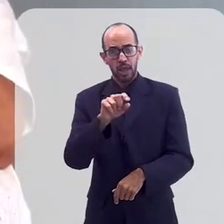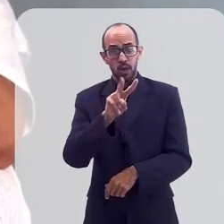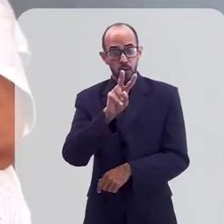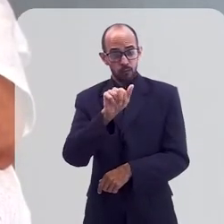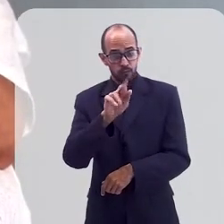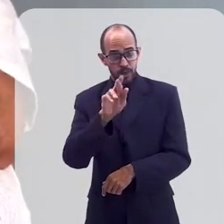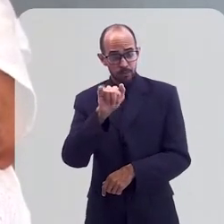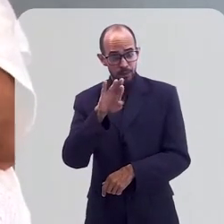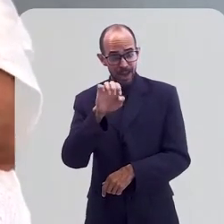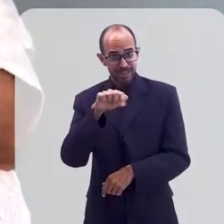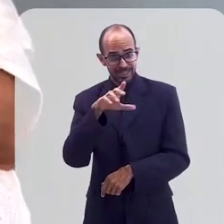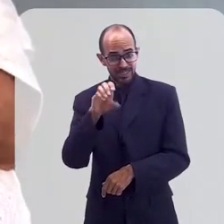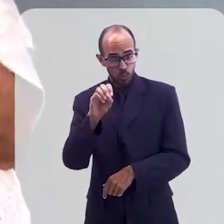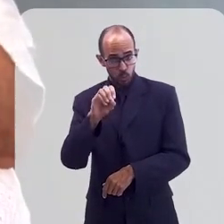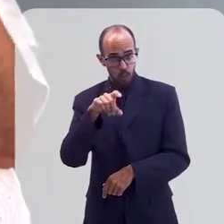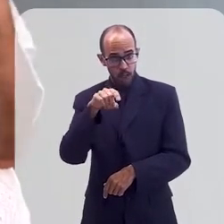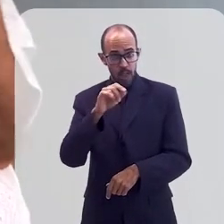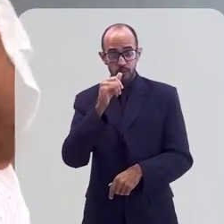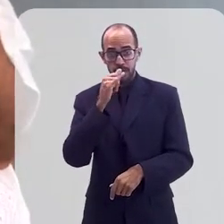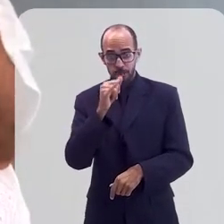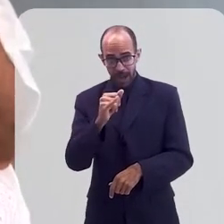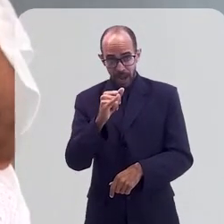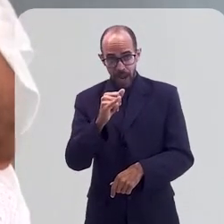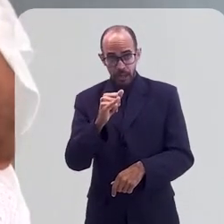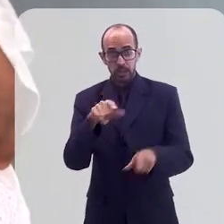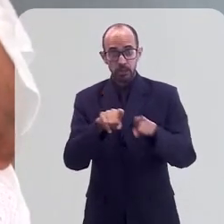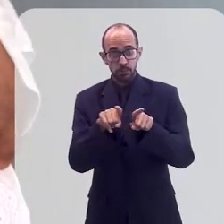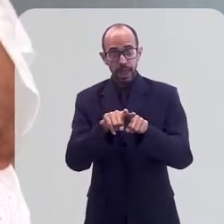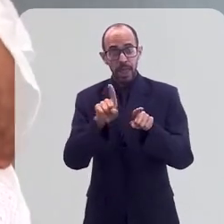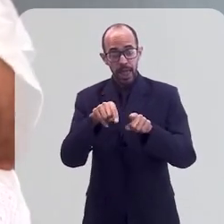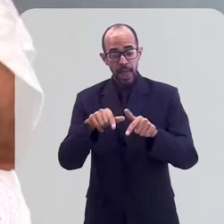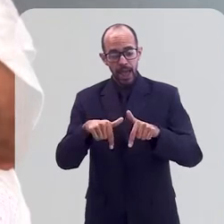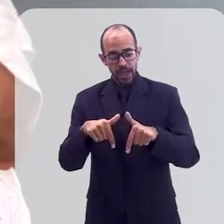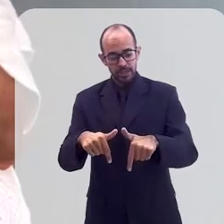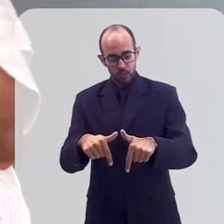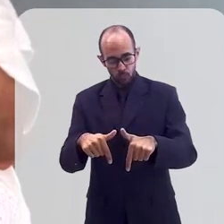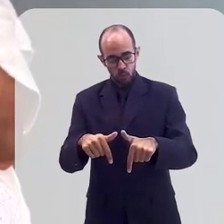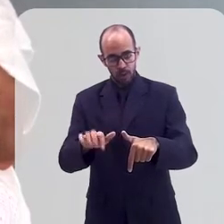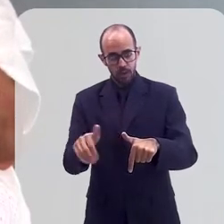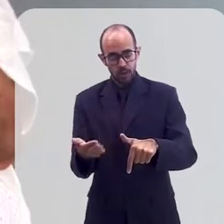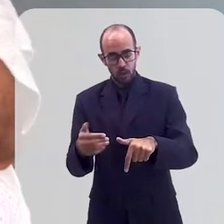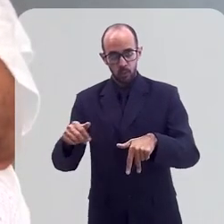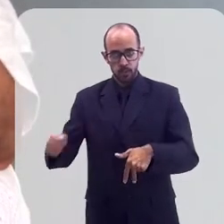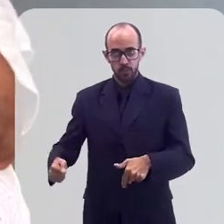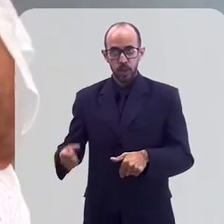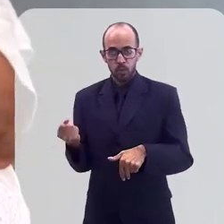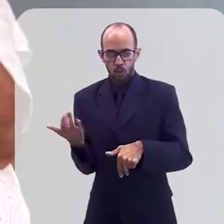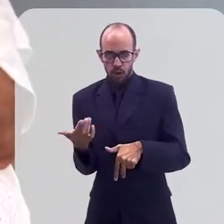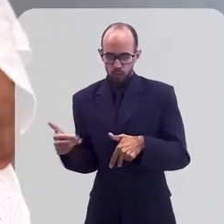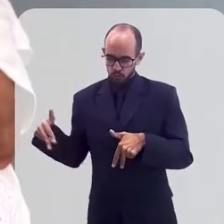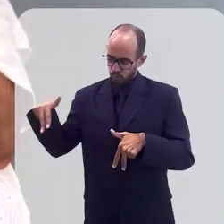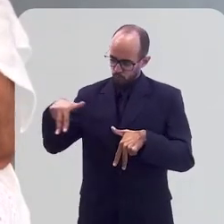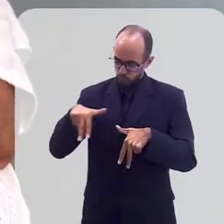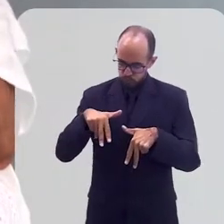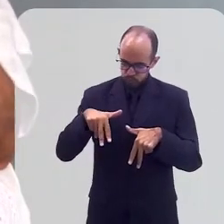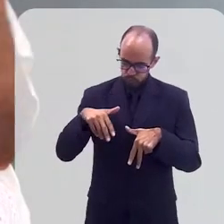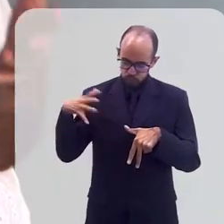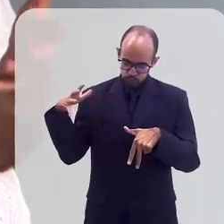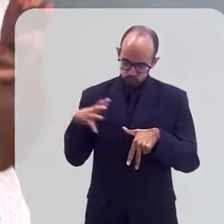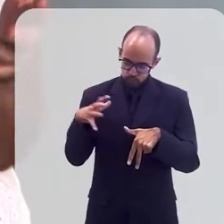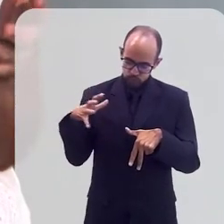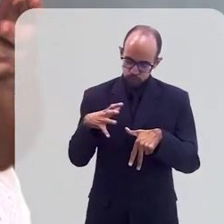de como uma entidade ela vibra, né? A gente chama de ori, coroa, né?